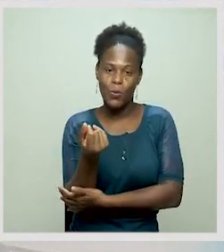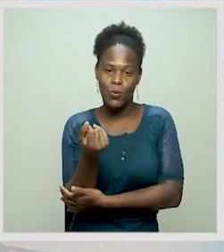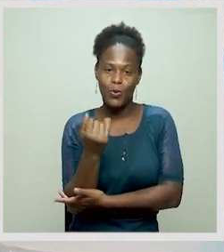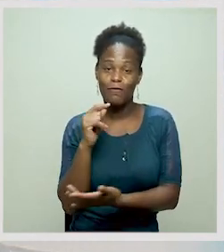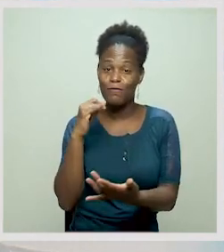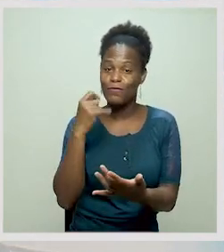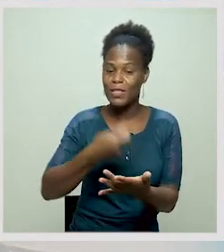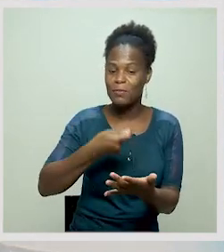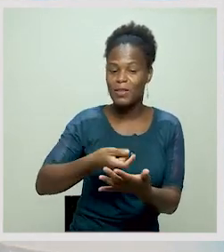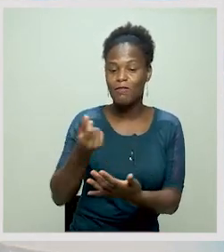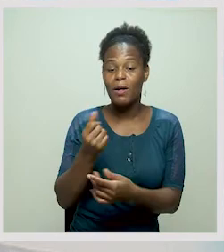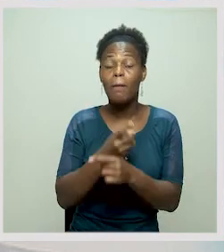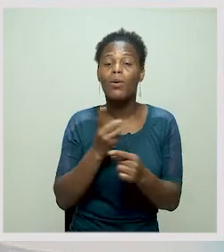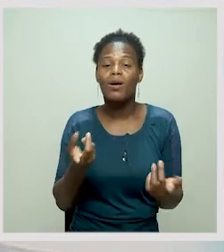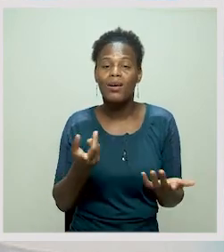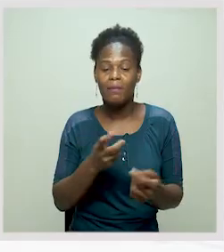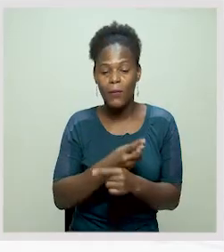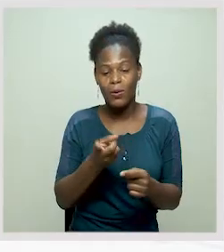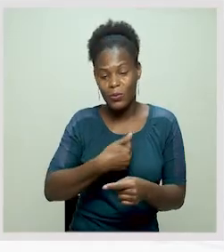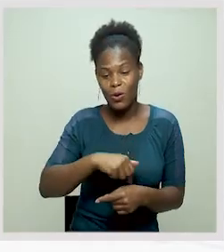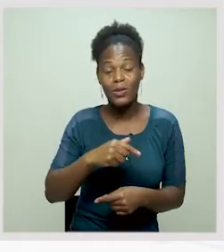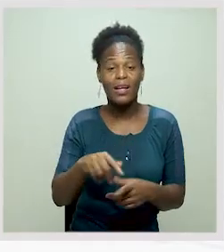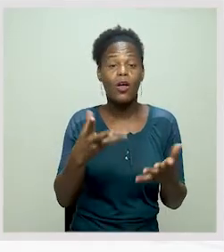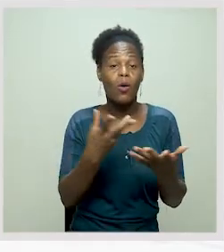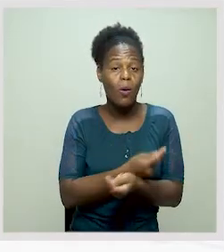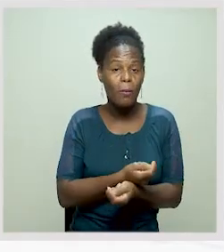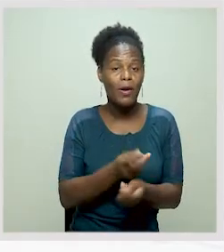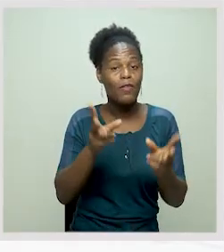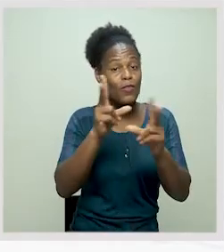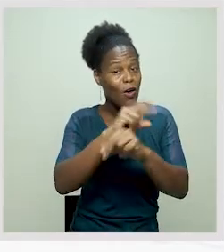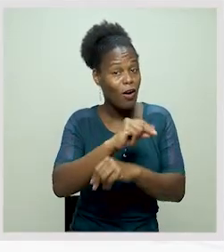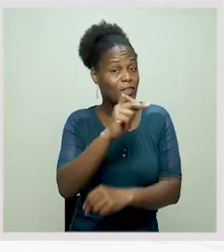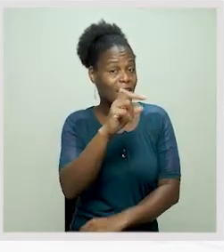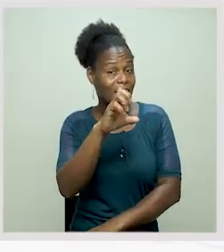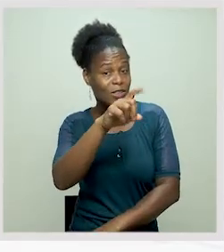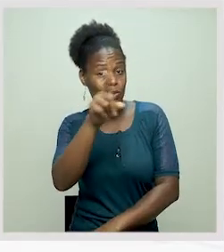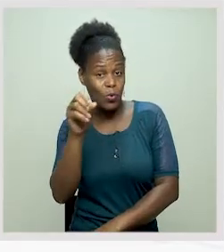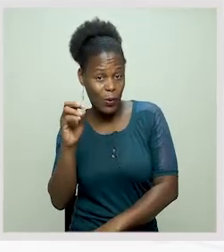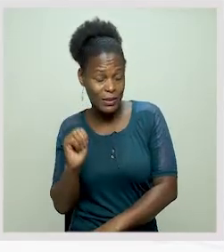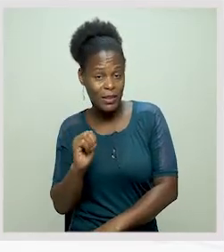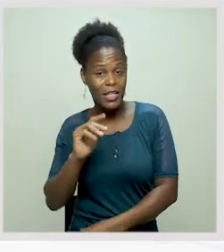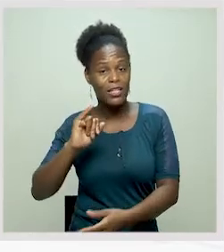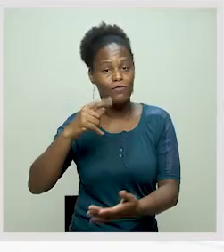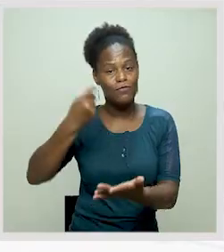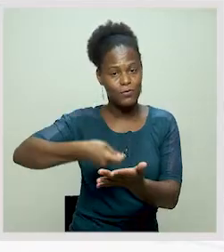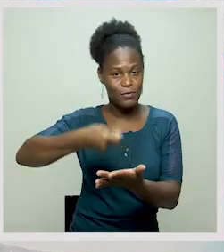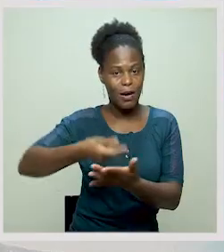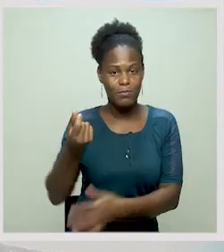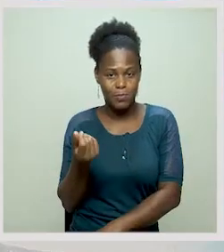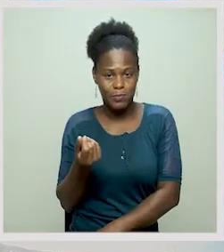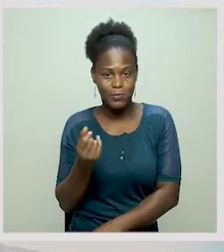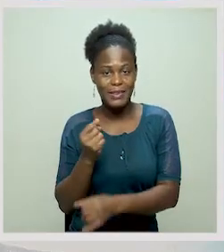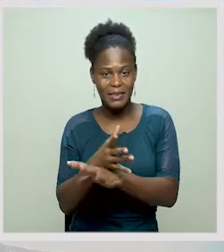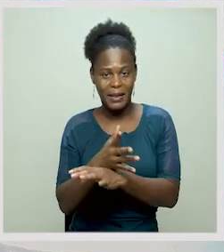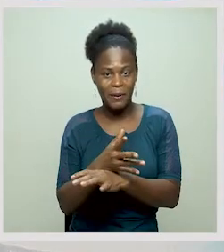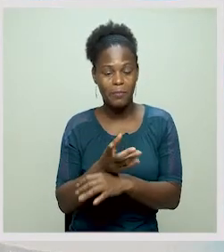financeiro. Precisamente porque nós temos compra de novas ações. Investimento financeiro. A